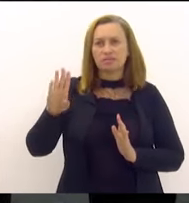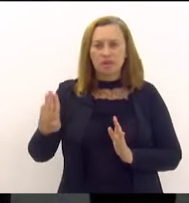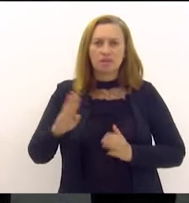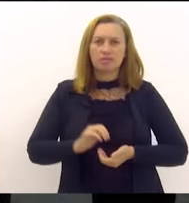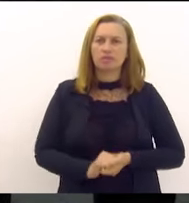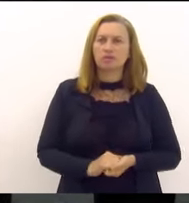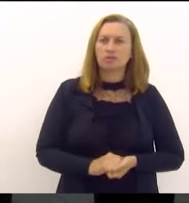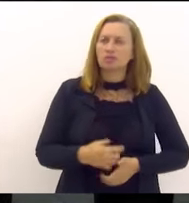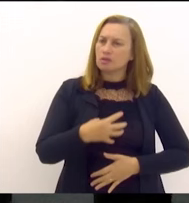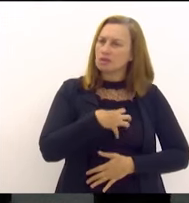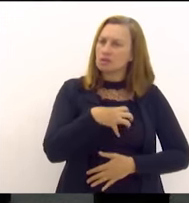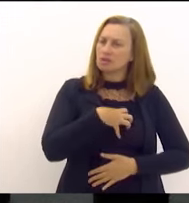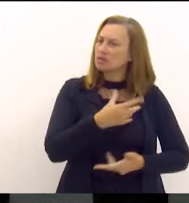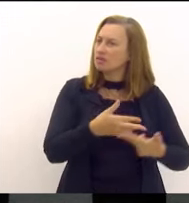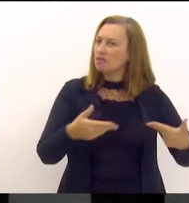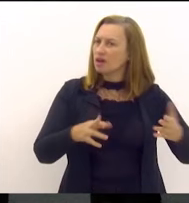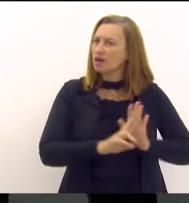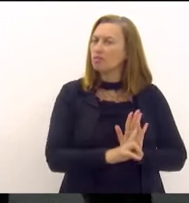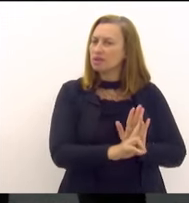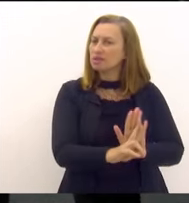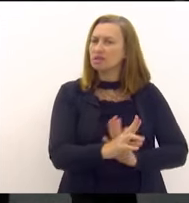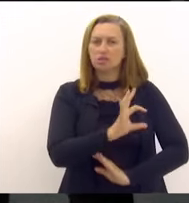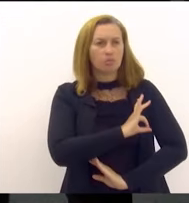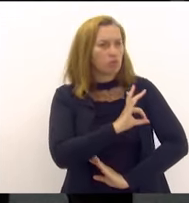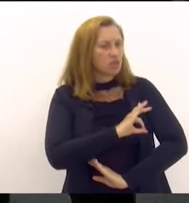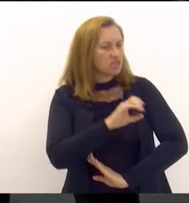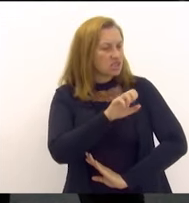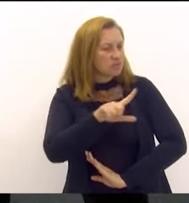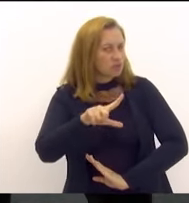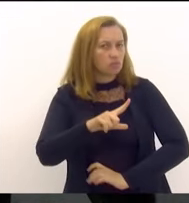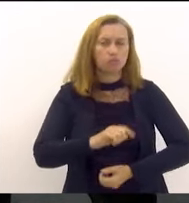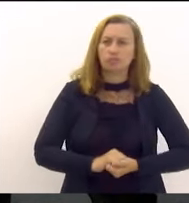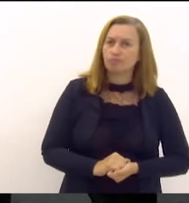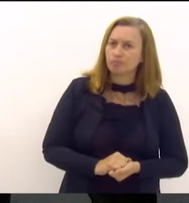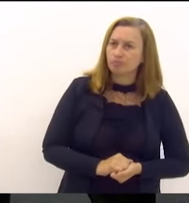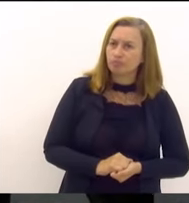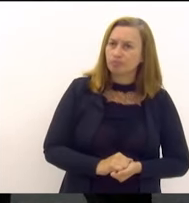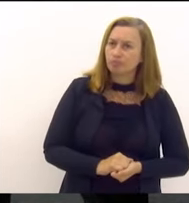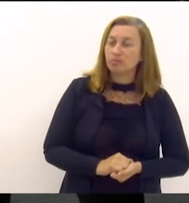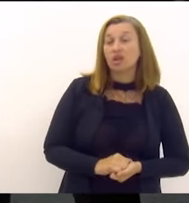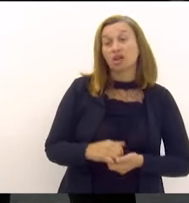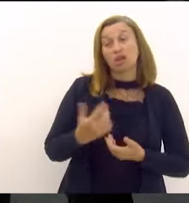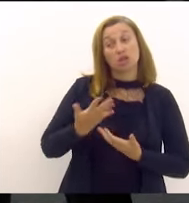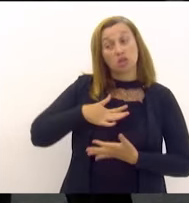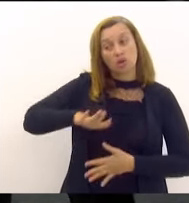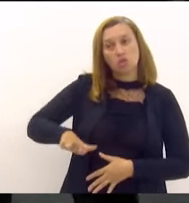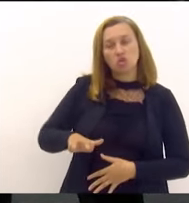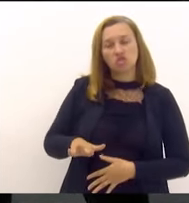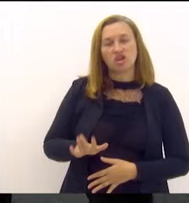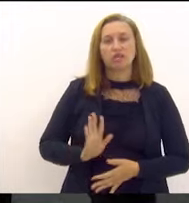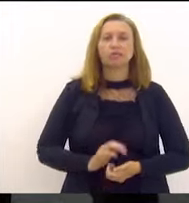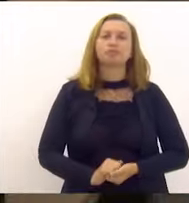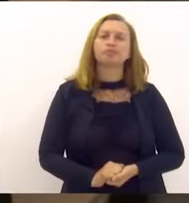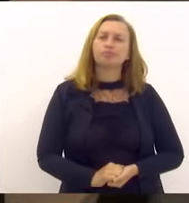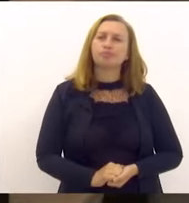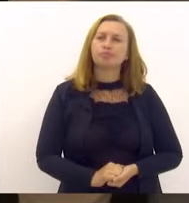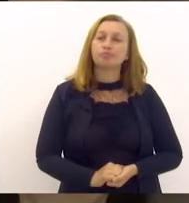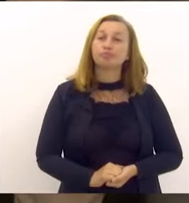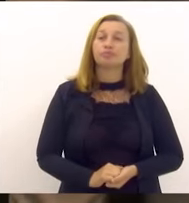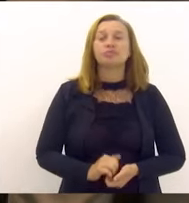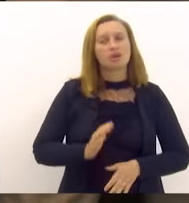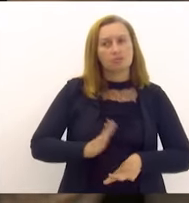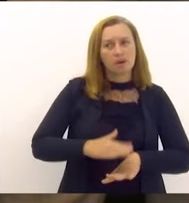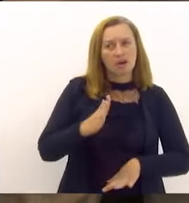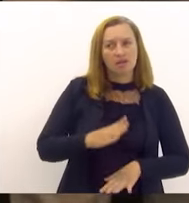das representações da Polícia Civil, que criticaram esse procedimento. E